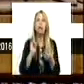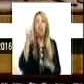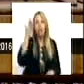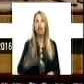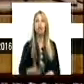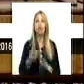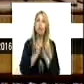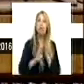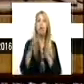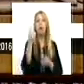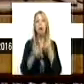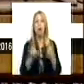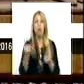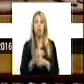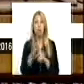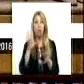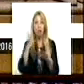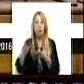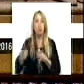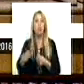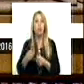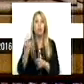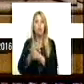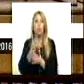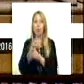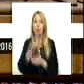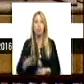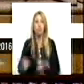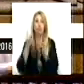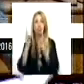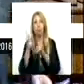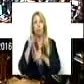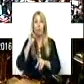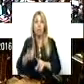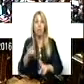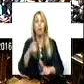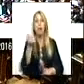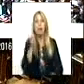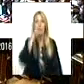no meio de tanta injustiça imposta pelo anterior governo PSD-CDS.